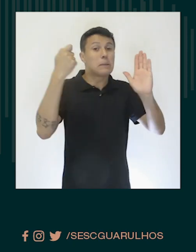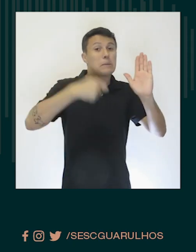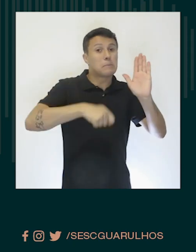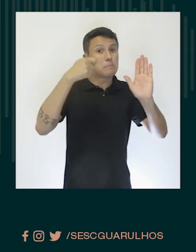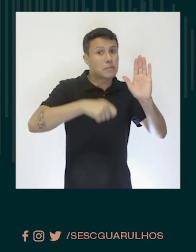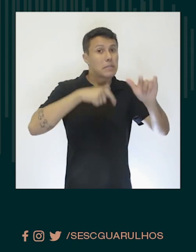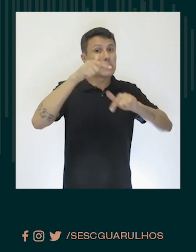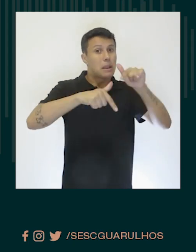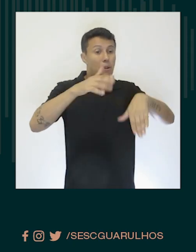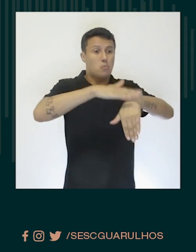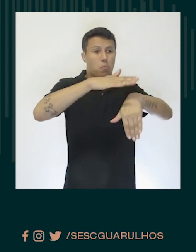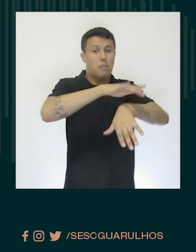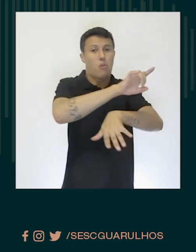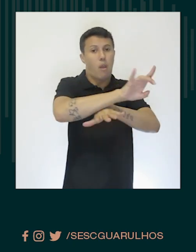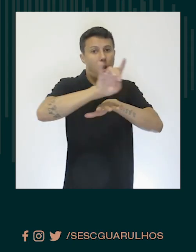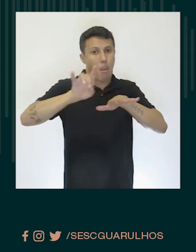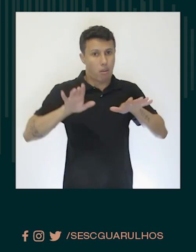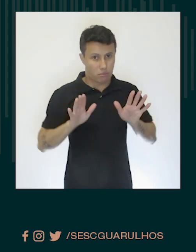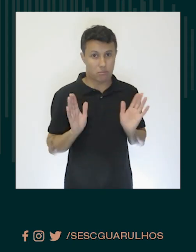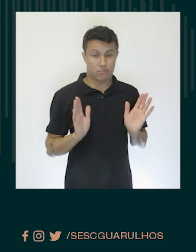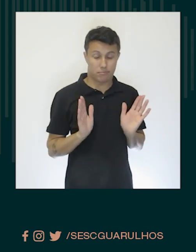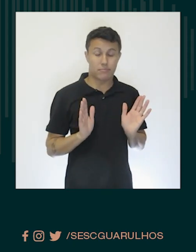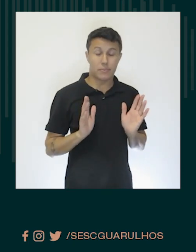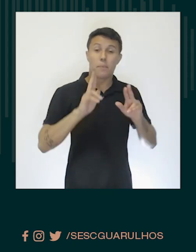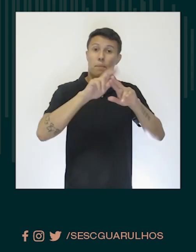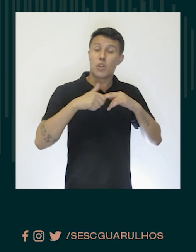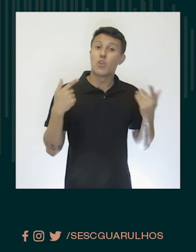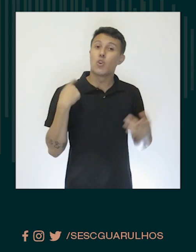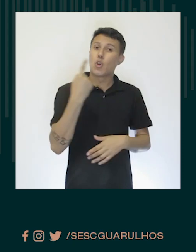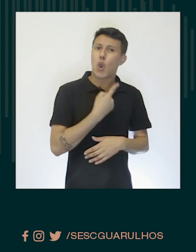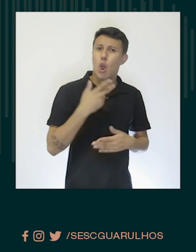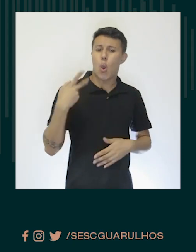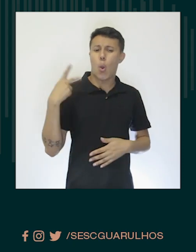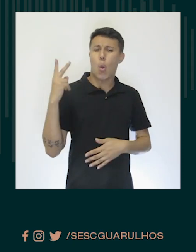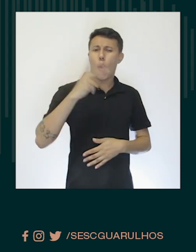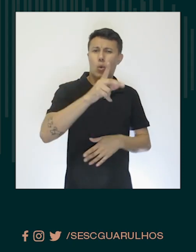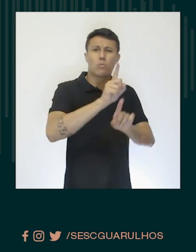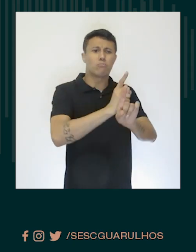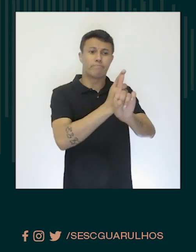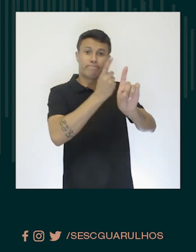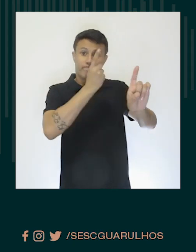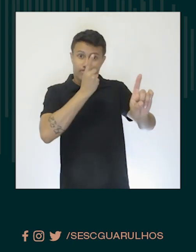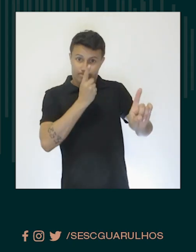são necessárias para cada momento. Então, agora é o momento da gente continuar mantendo a distância,